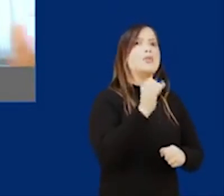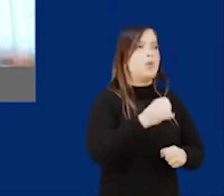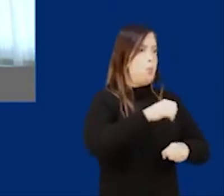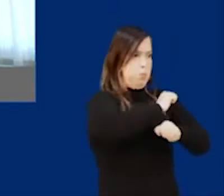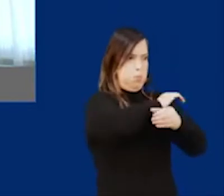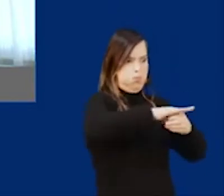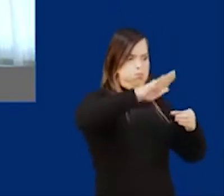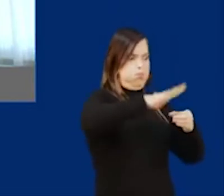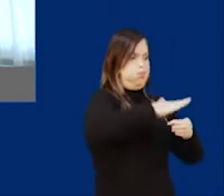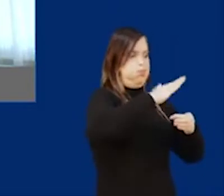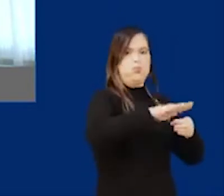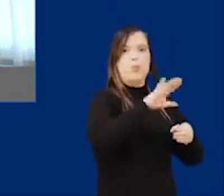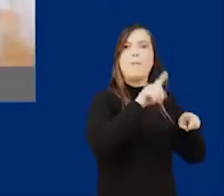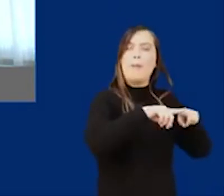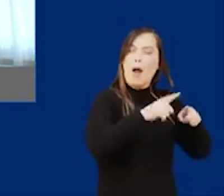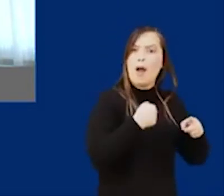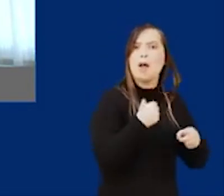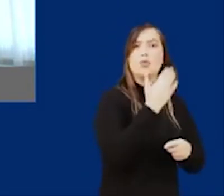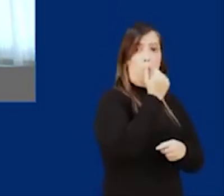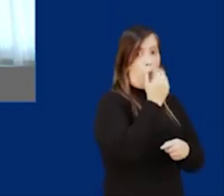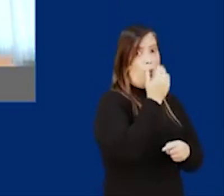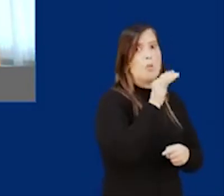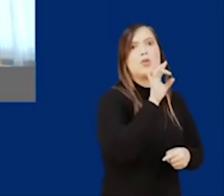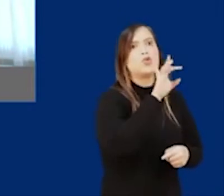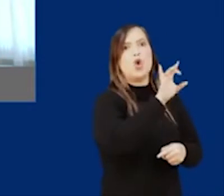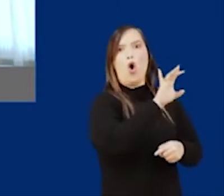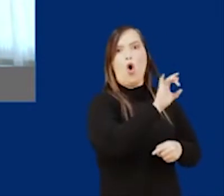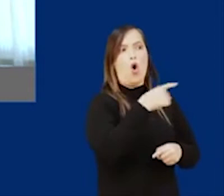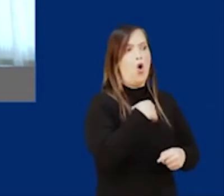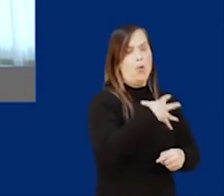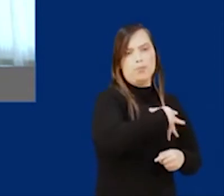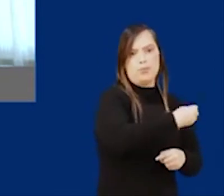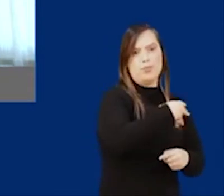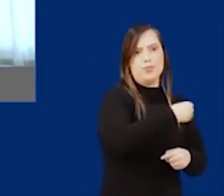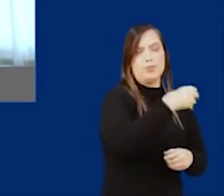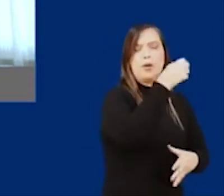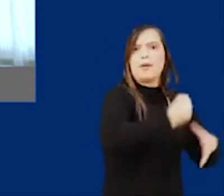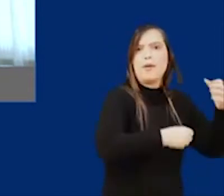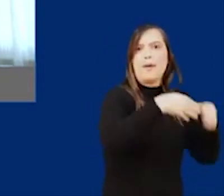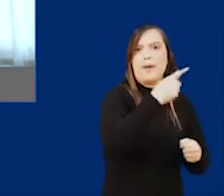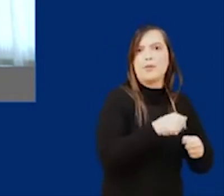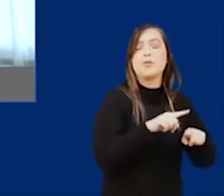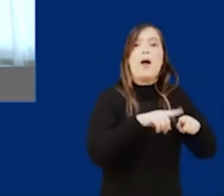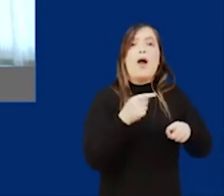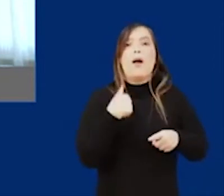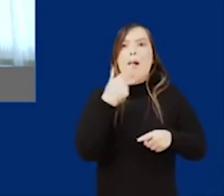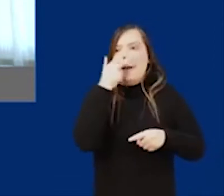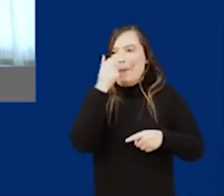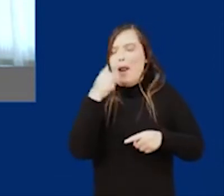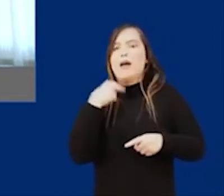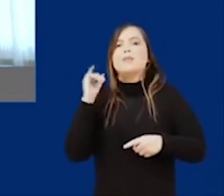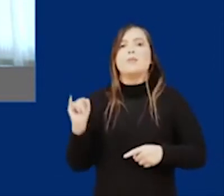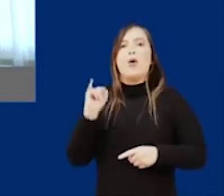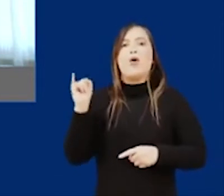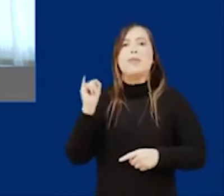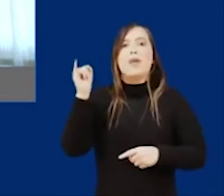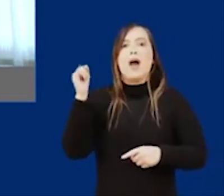leite, é ter comida, não é alimentar a criança só com leite. Então, o que parece ser importante em relação à proteção da